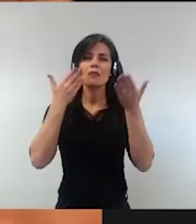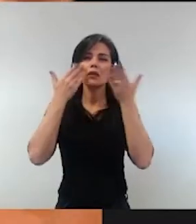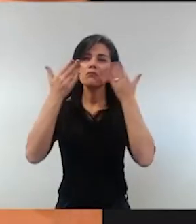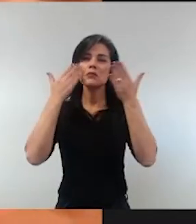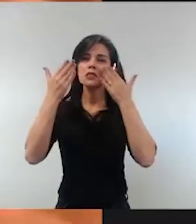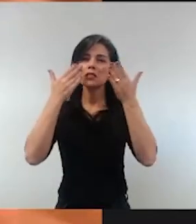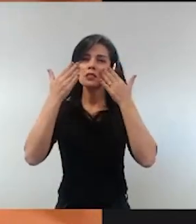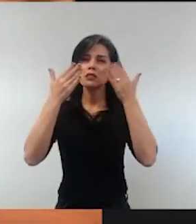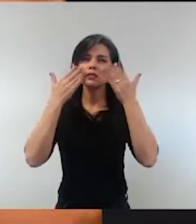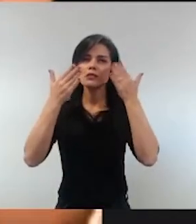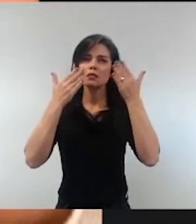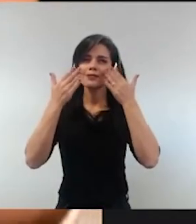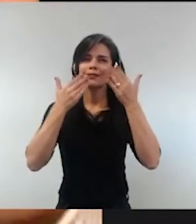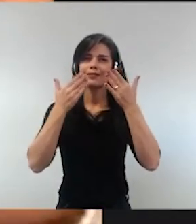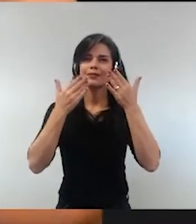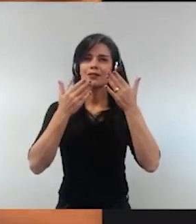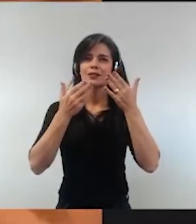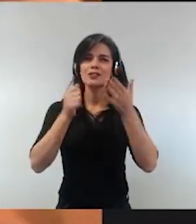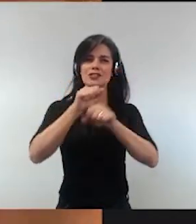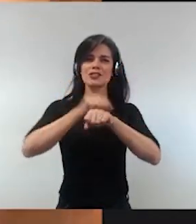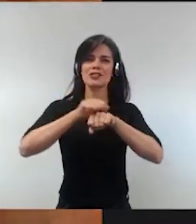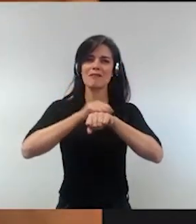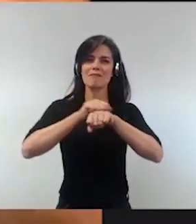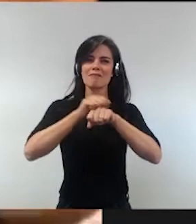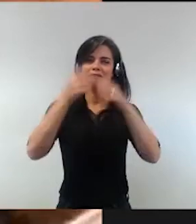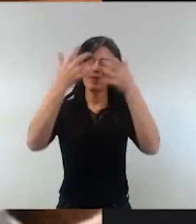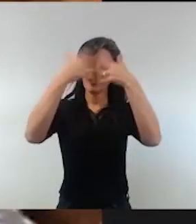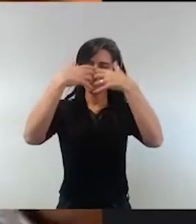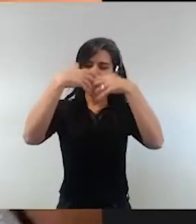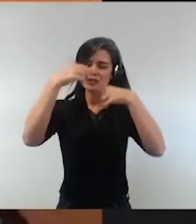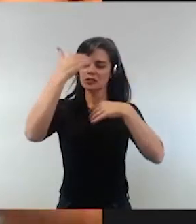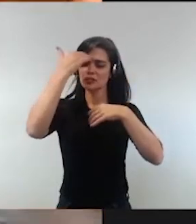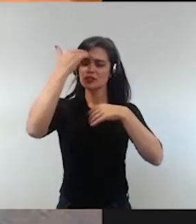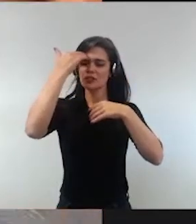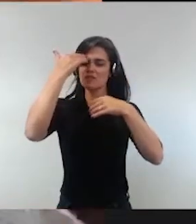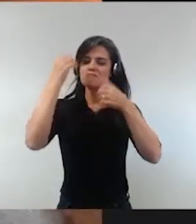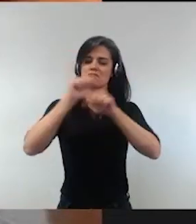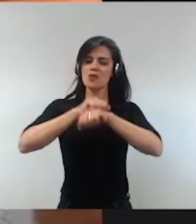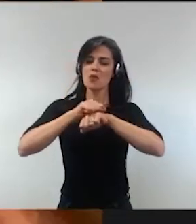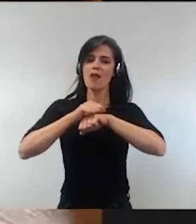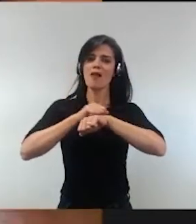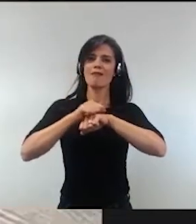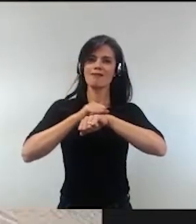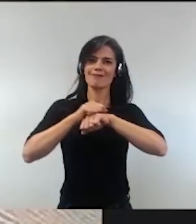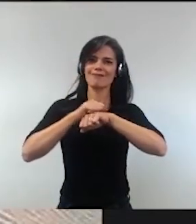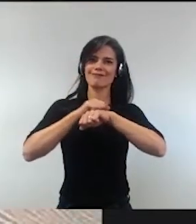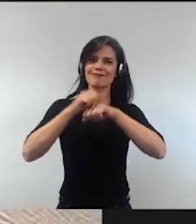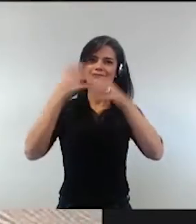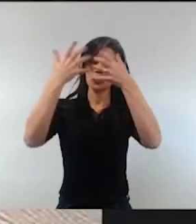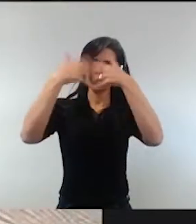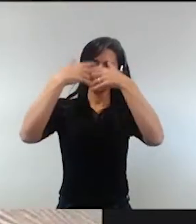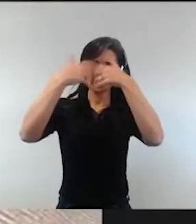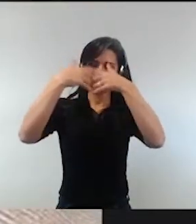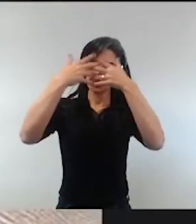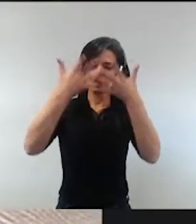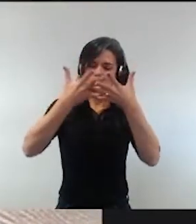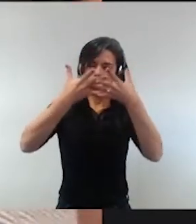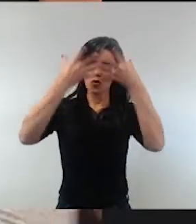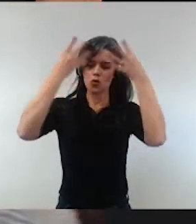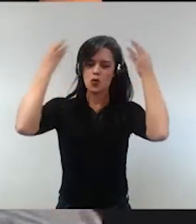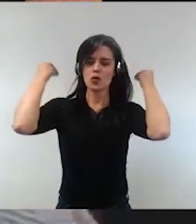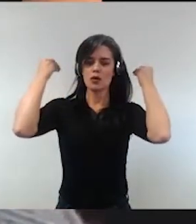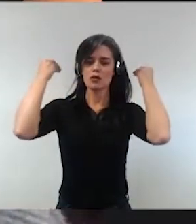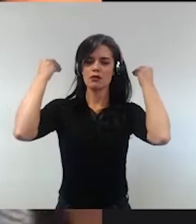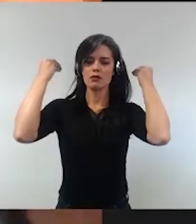um sorriso enigmático dele, e você fica sem saber se ele, entre aspas, se curou ou não se curou. É